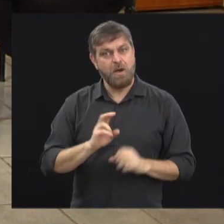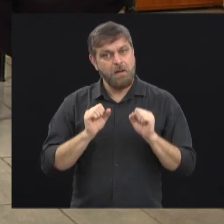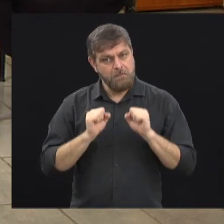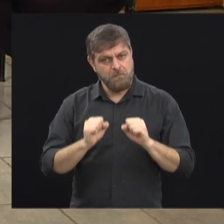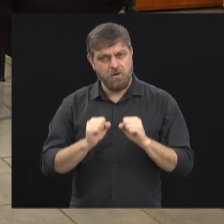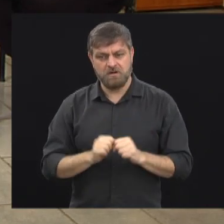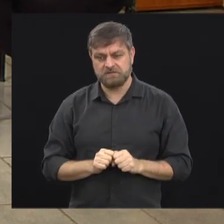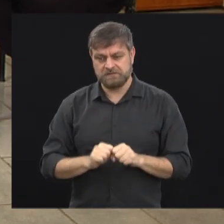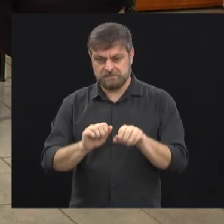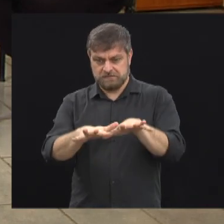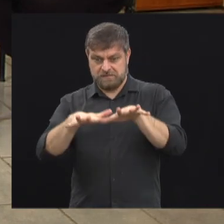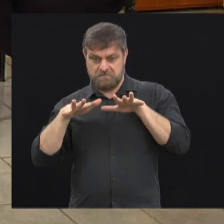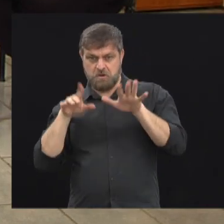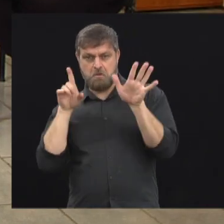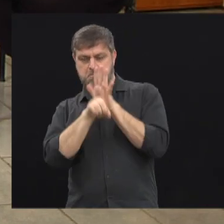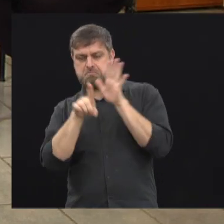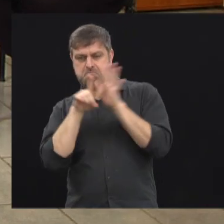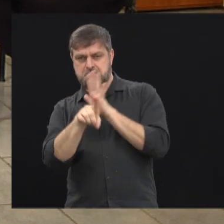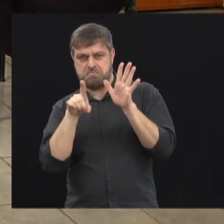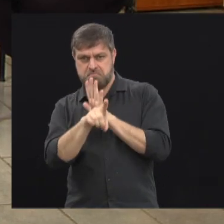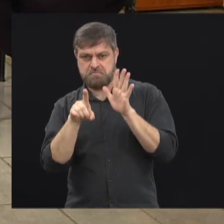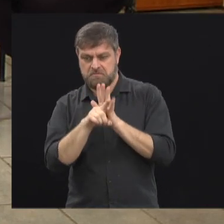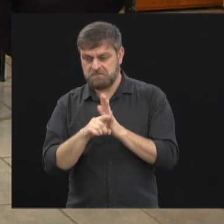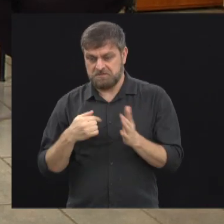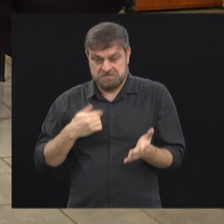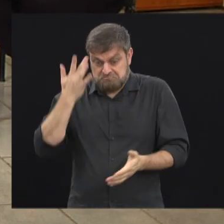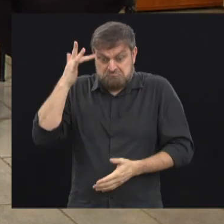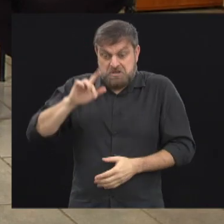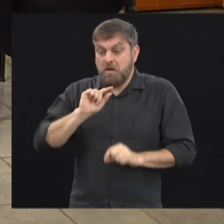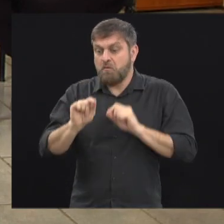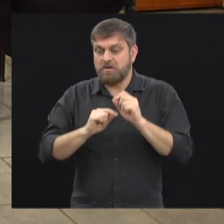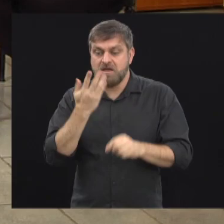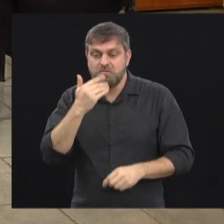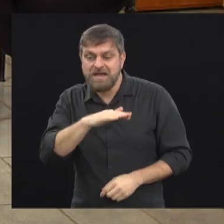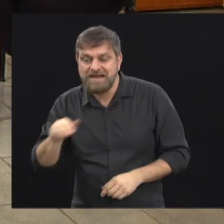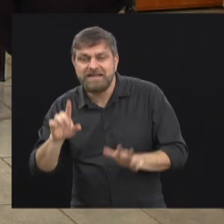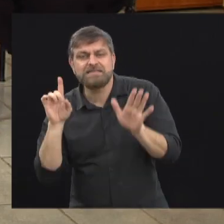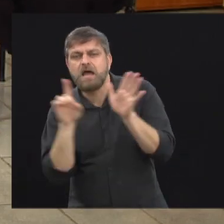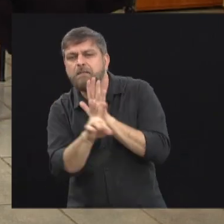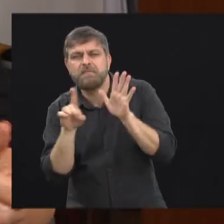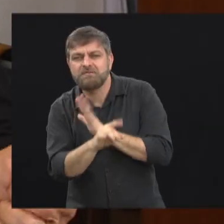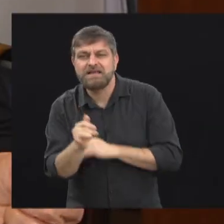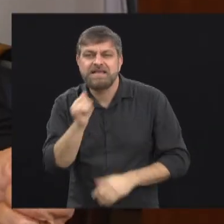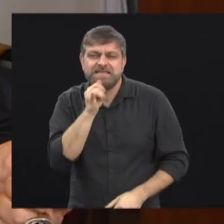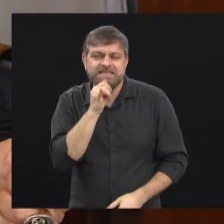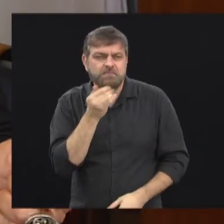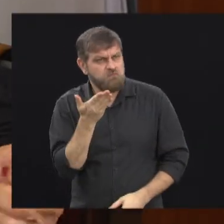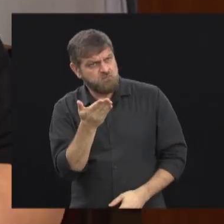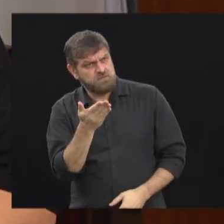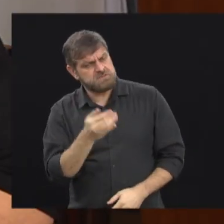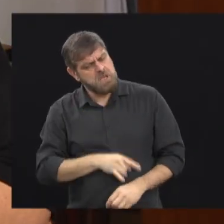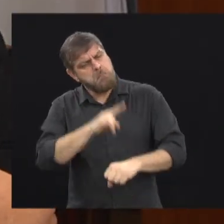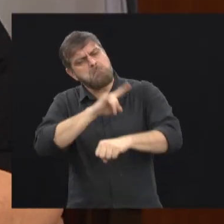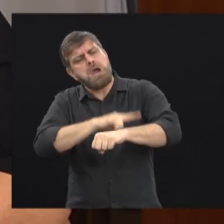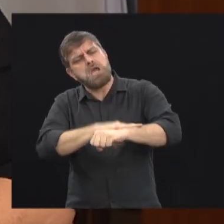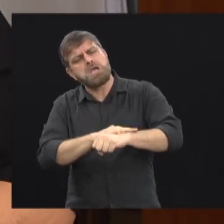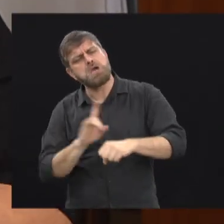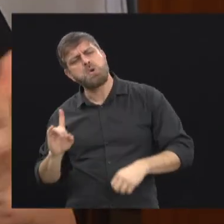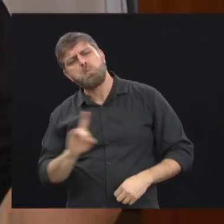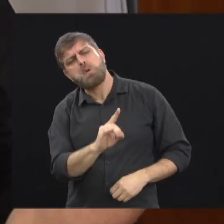perguntas mais inusitadas, assim, né, que a gente nem espera. Criança, principalmente: como você vai no banheiro?